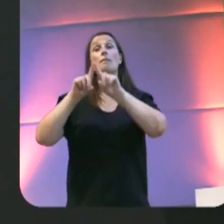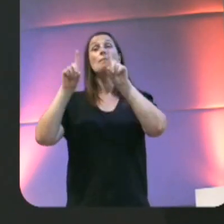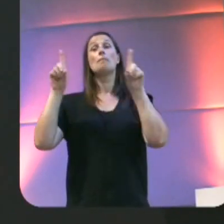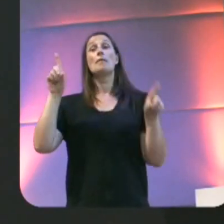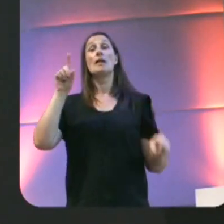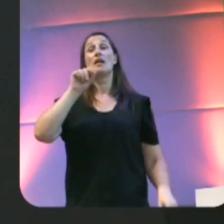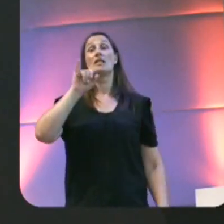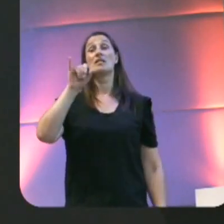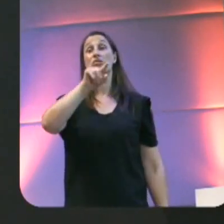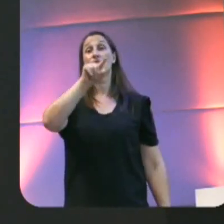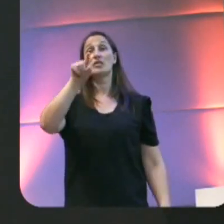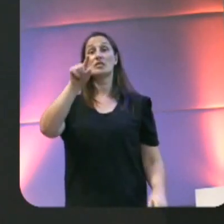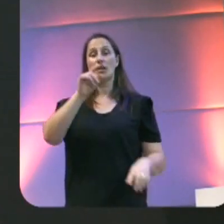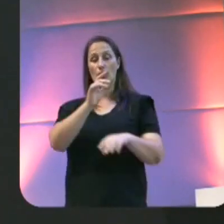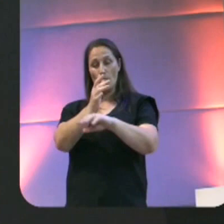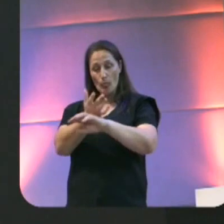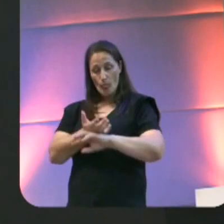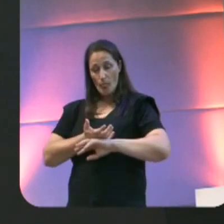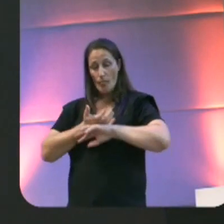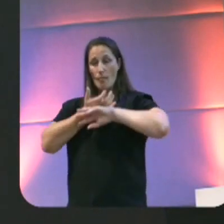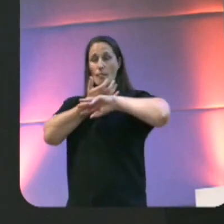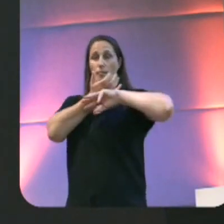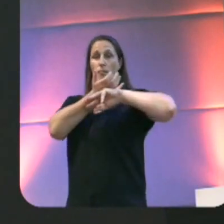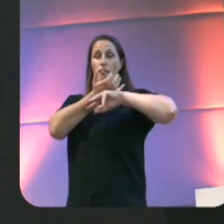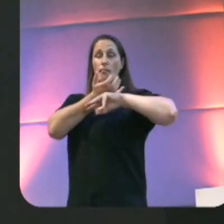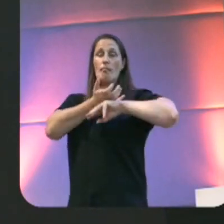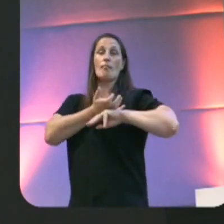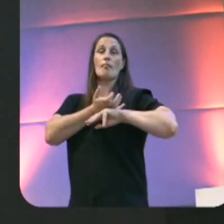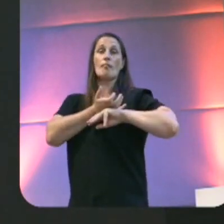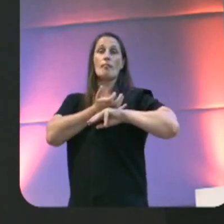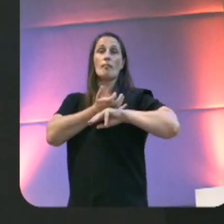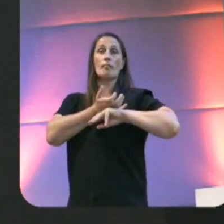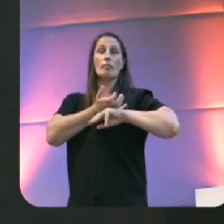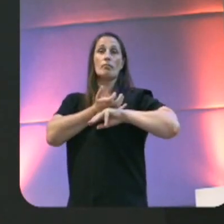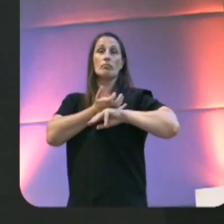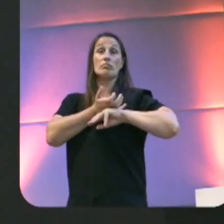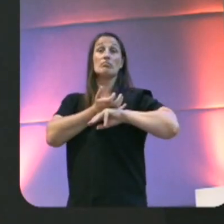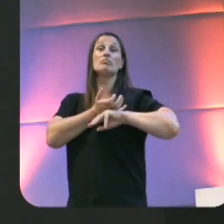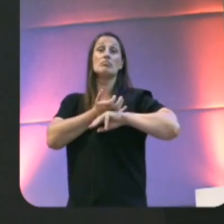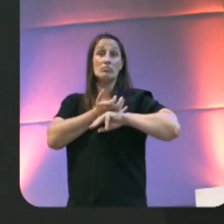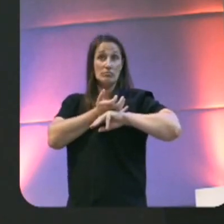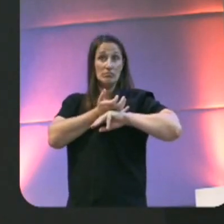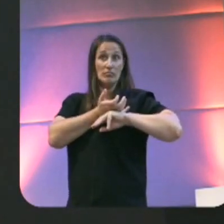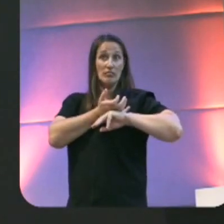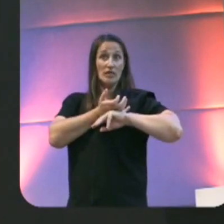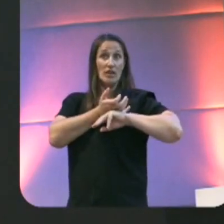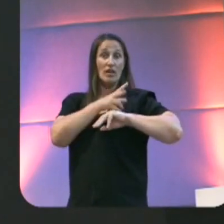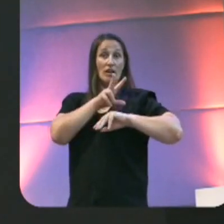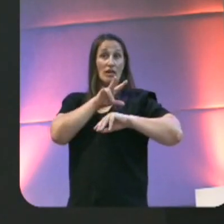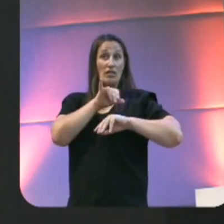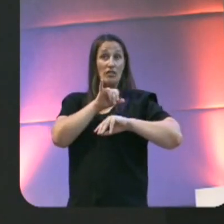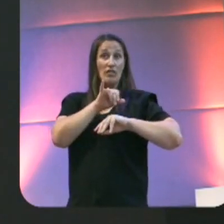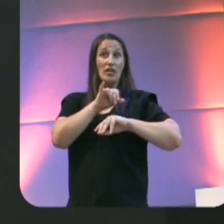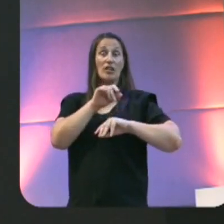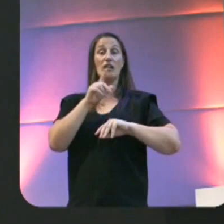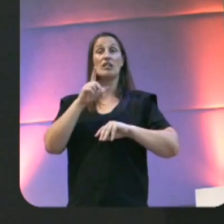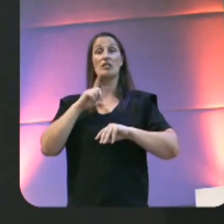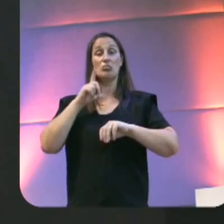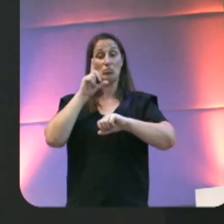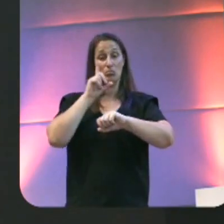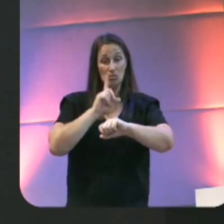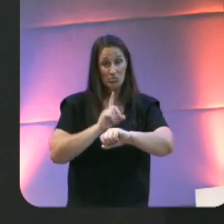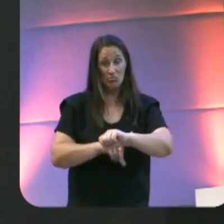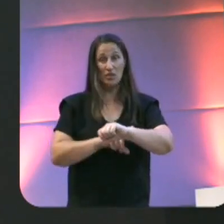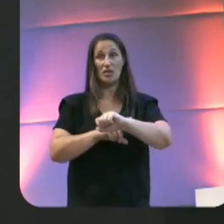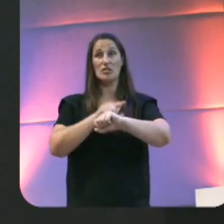meia boca, vai surgir uma situação, uma ocasião, que vai desgastar até